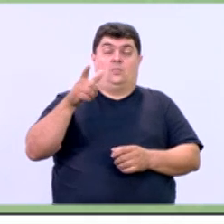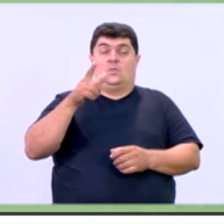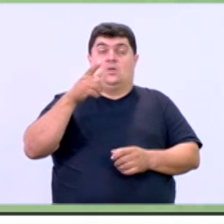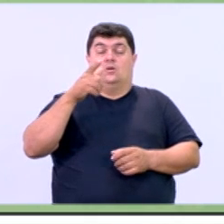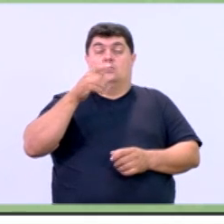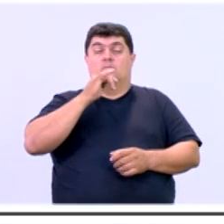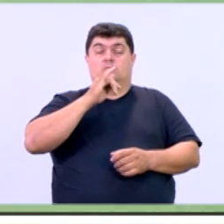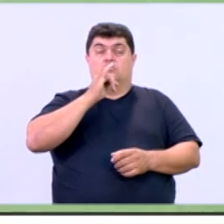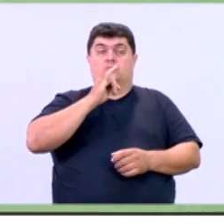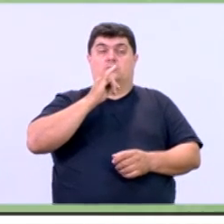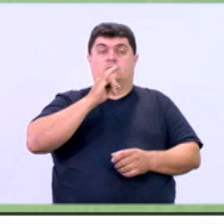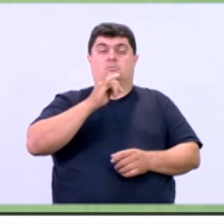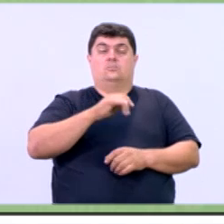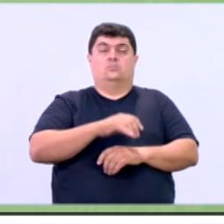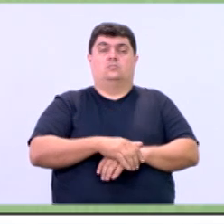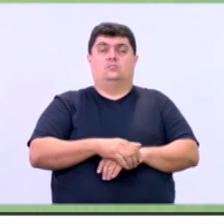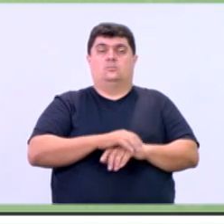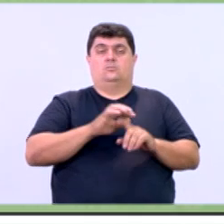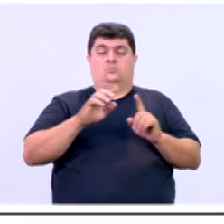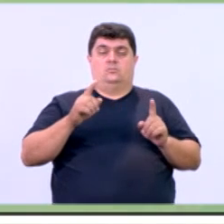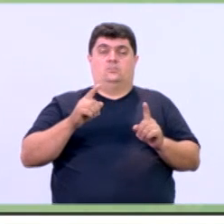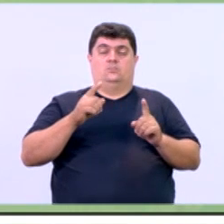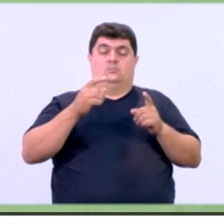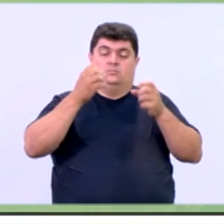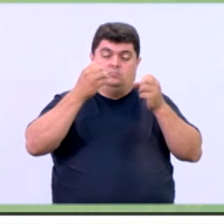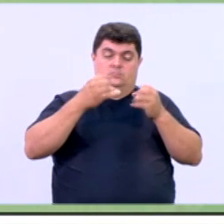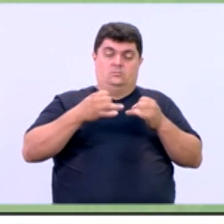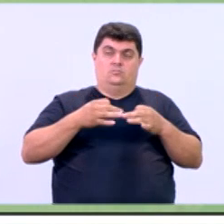para mostrar, mas eu vou entrar aqui,